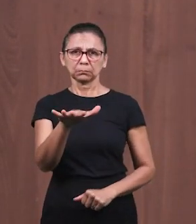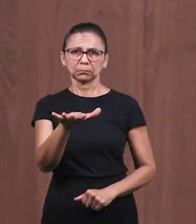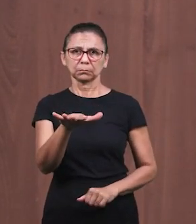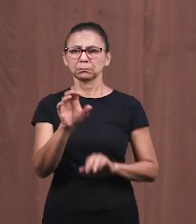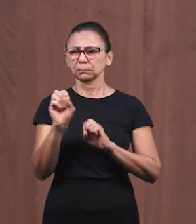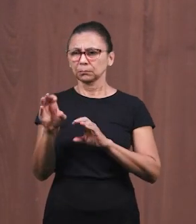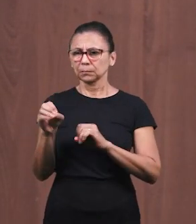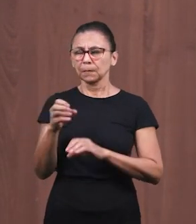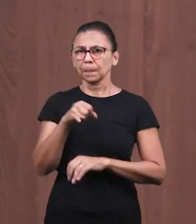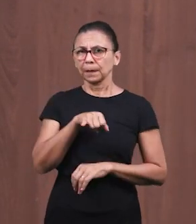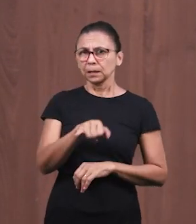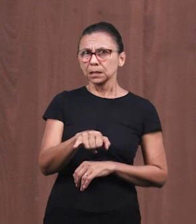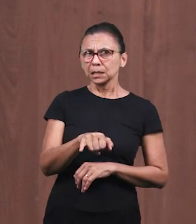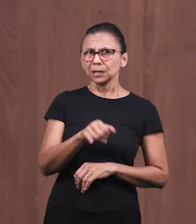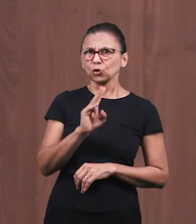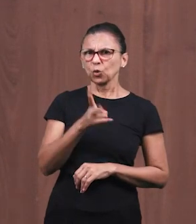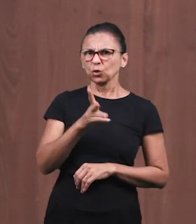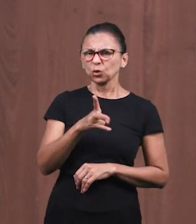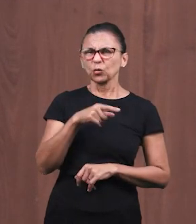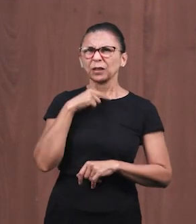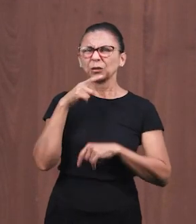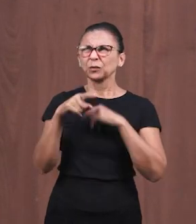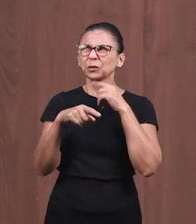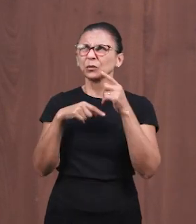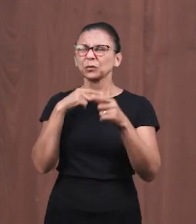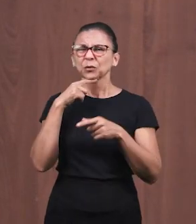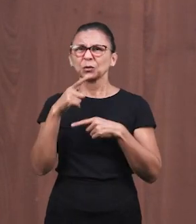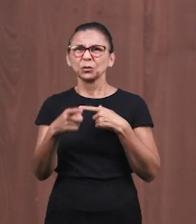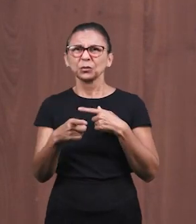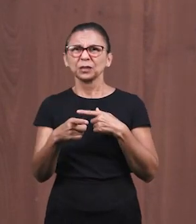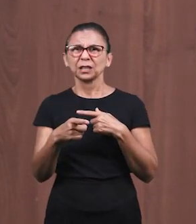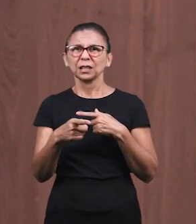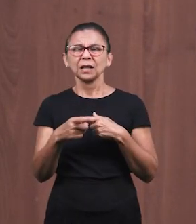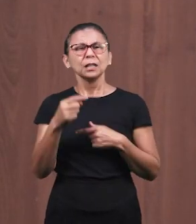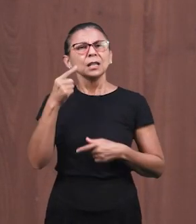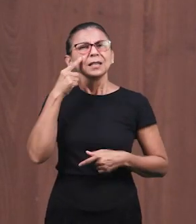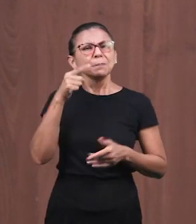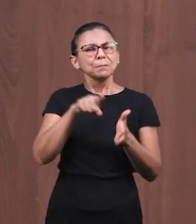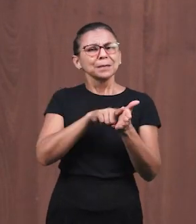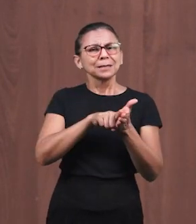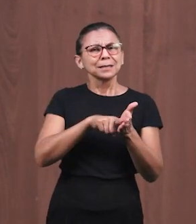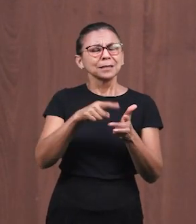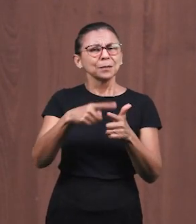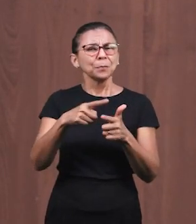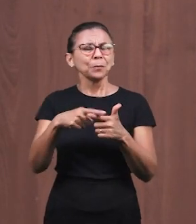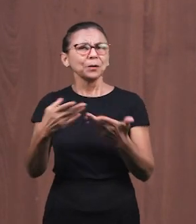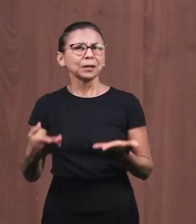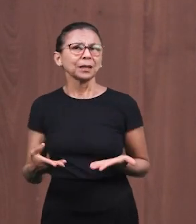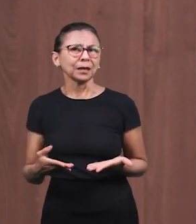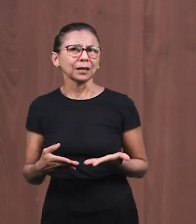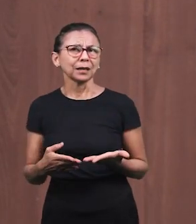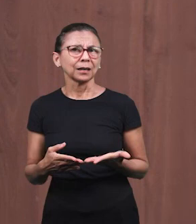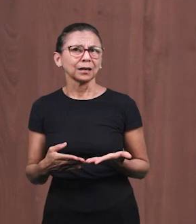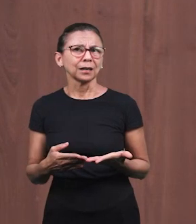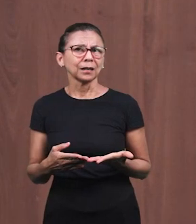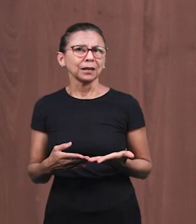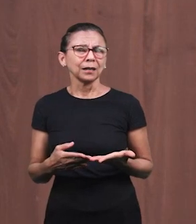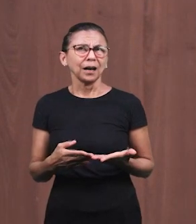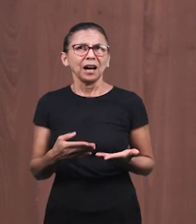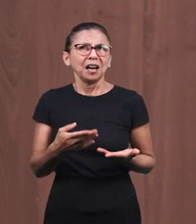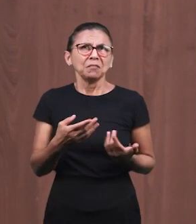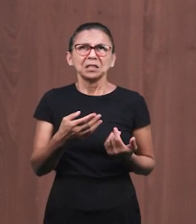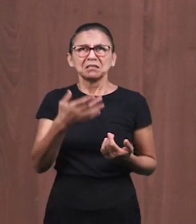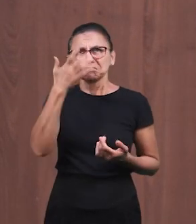para ensiná-los. Se ele postergar a dúvida, pode esquecer o motivo que a gerou, o porquê errou ou até achar que não era